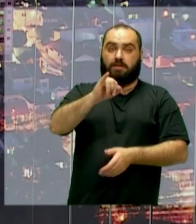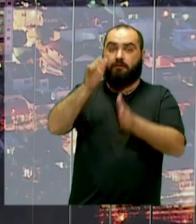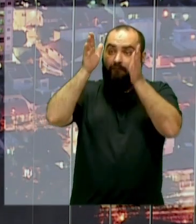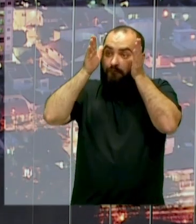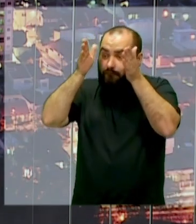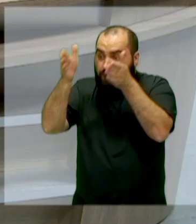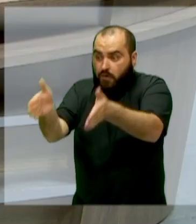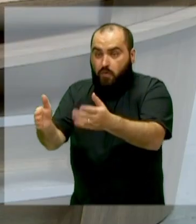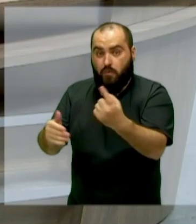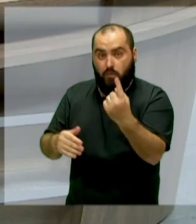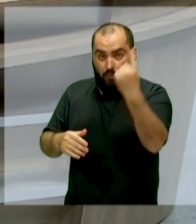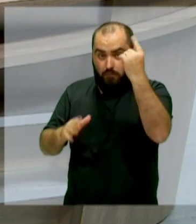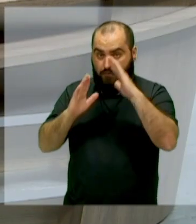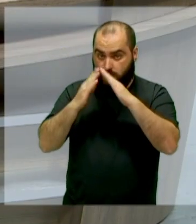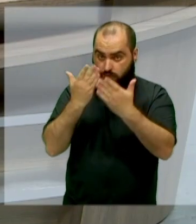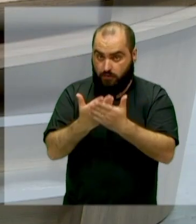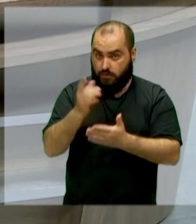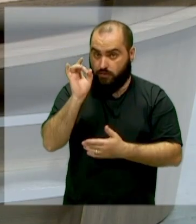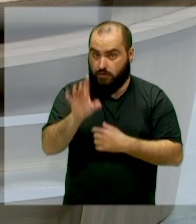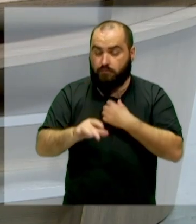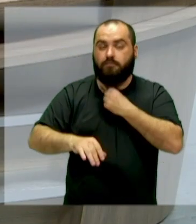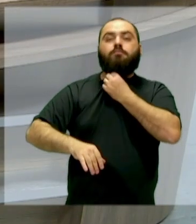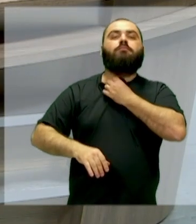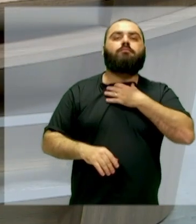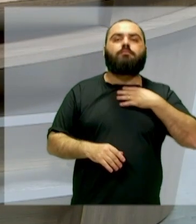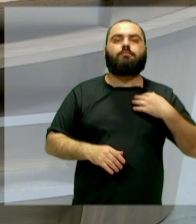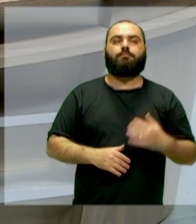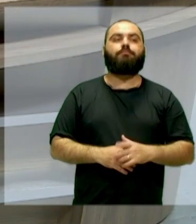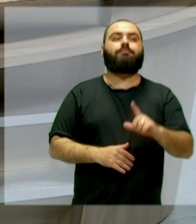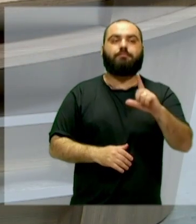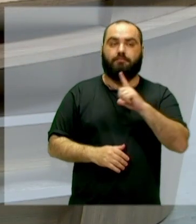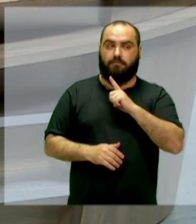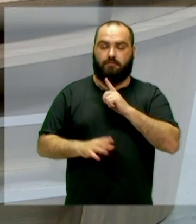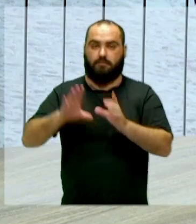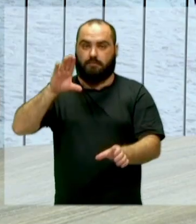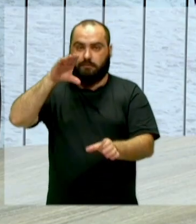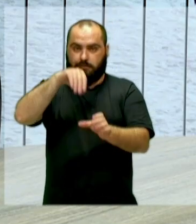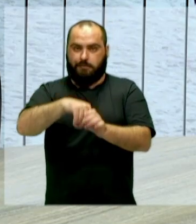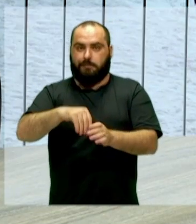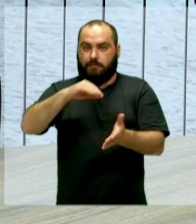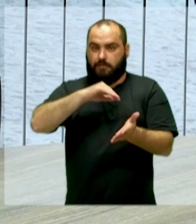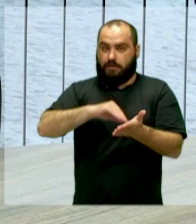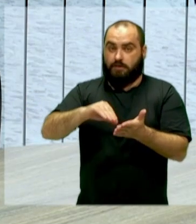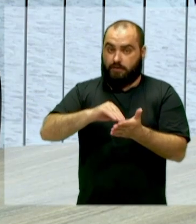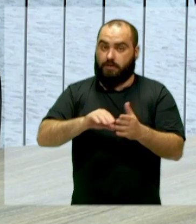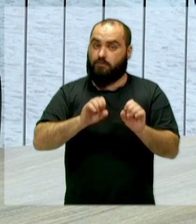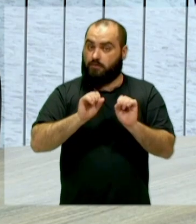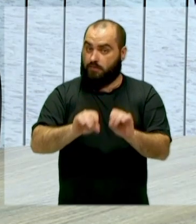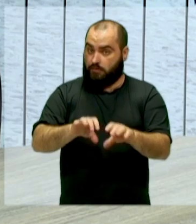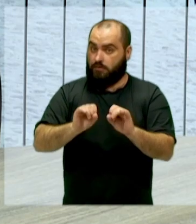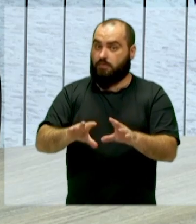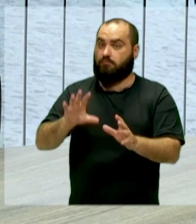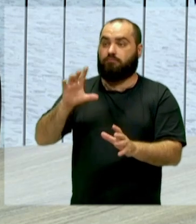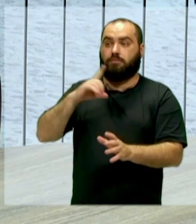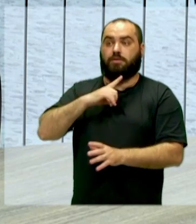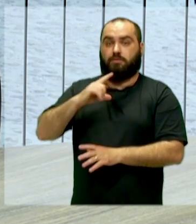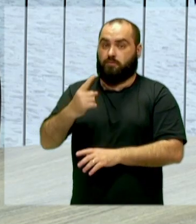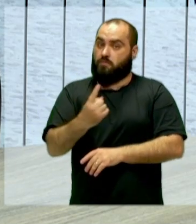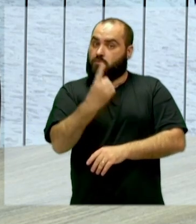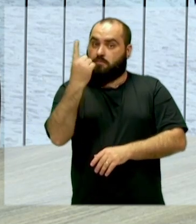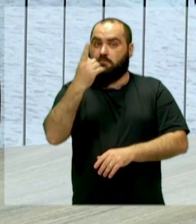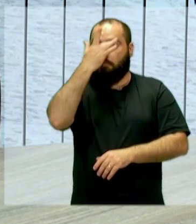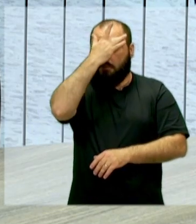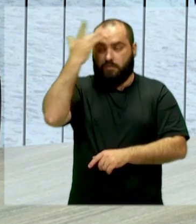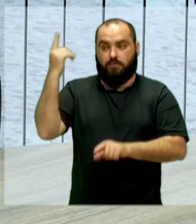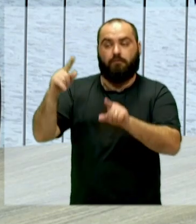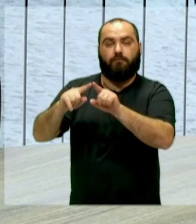não como é que tu sabe de alguma coisa a gente tem um núcleo de educação ambiental dentro da secretaria de educação né Ele é coordenado por uma pessoa um